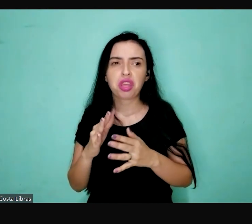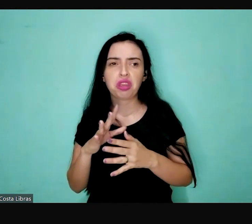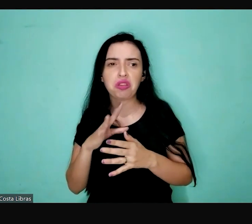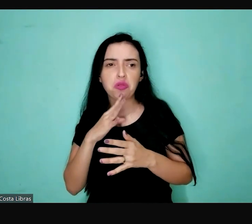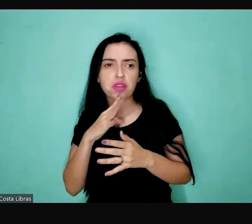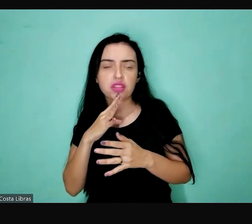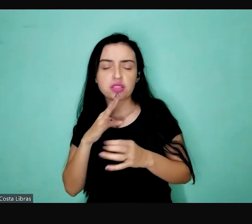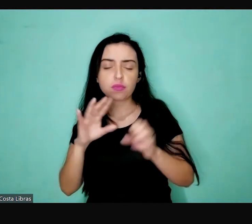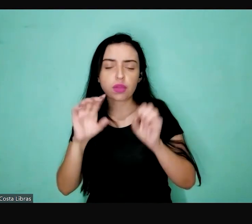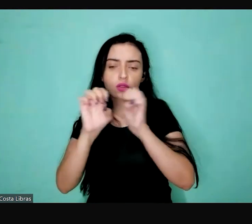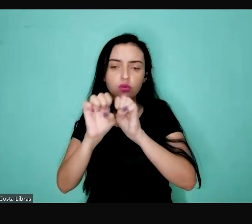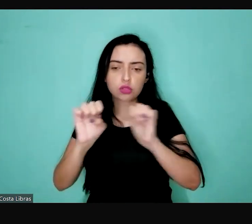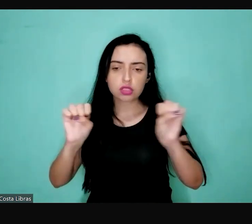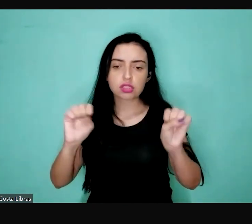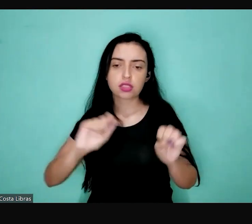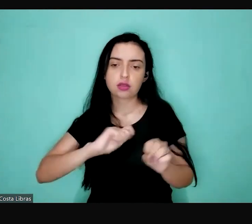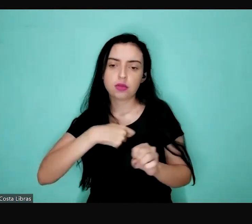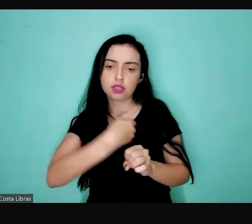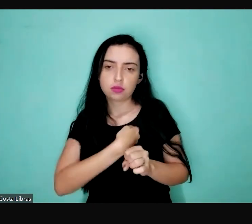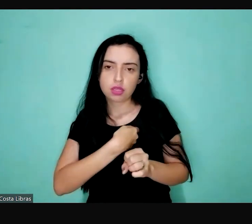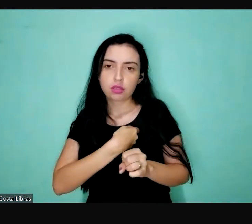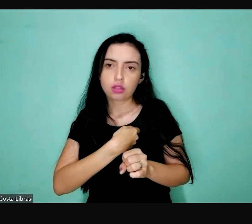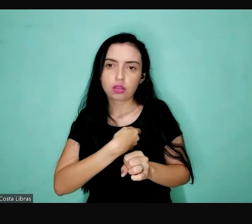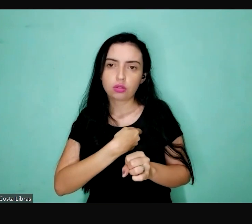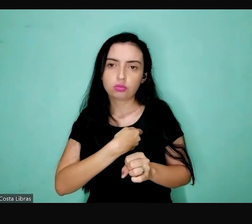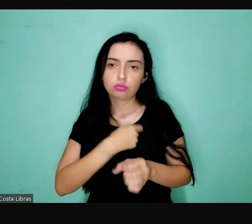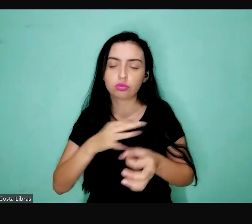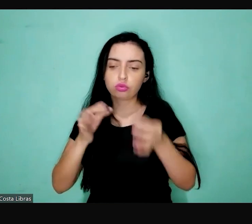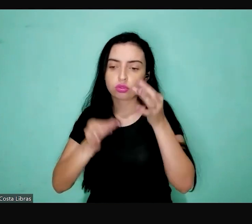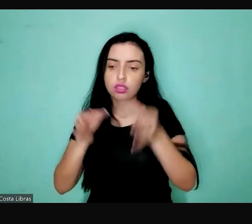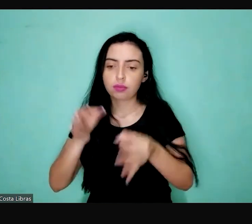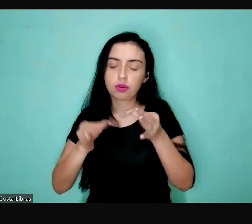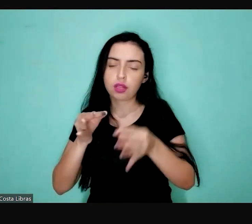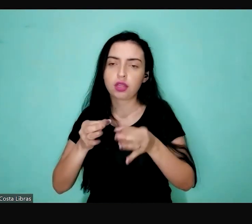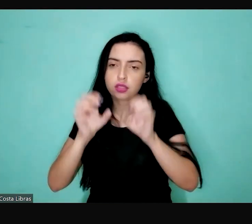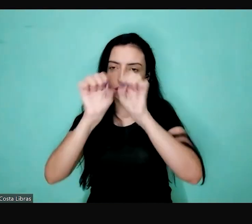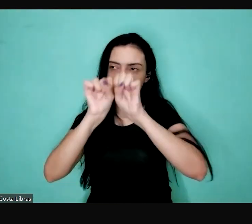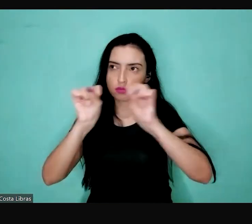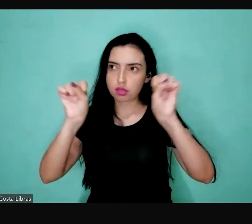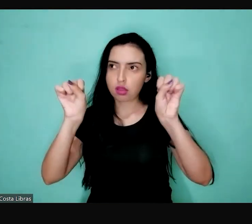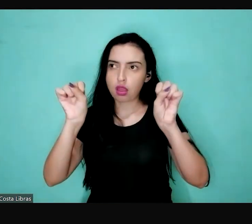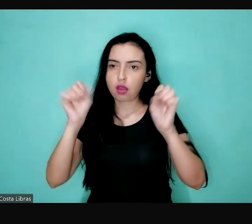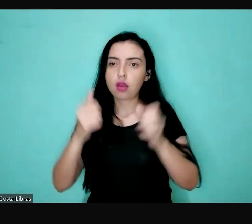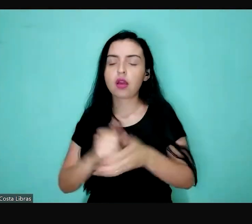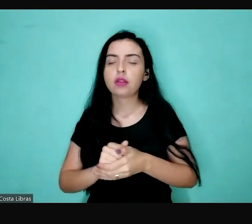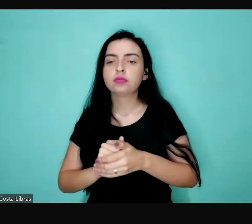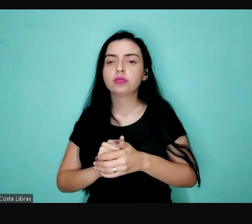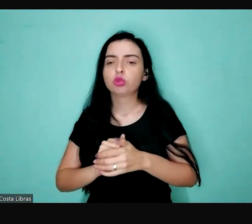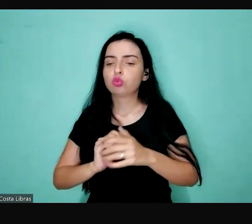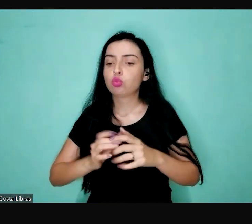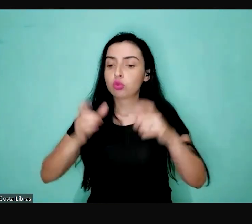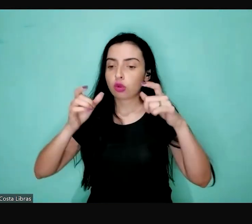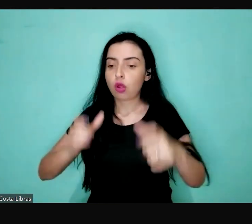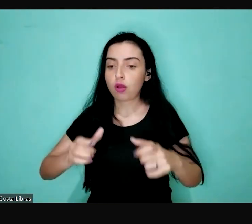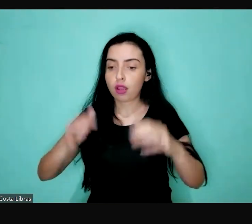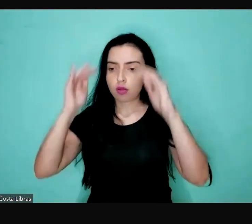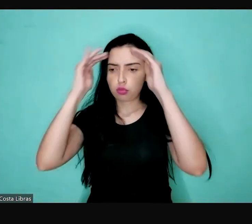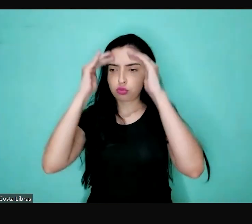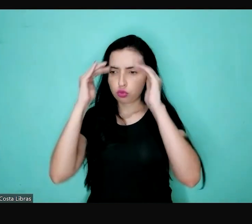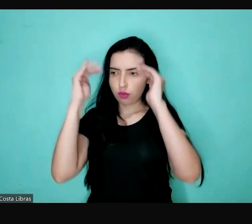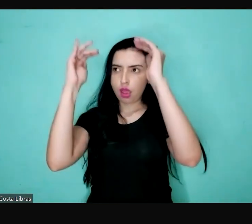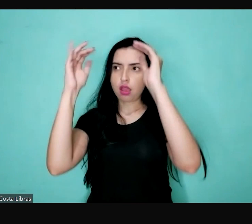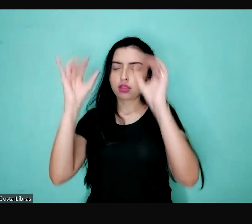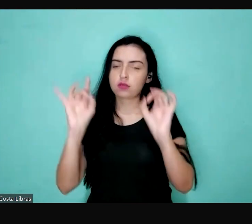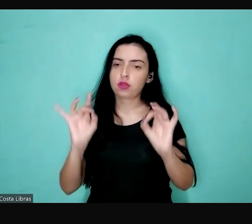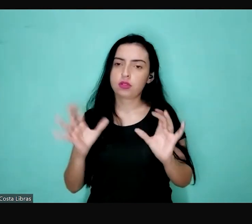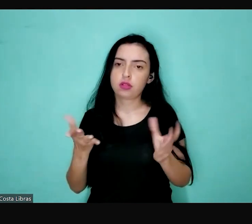sistema espanhol, os tribunais extremos, as altas cortes judiciais da Espanha são compostas por